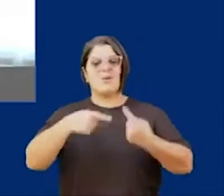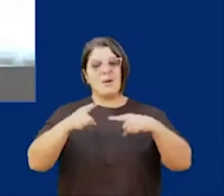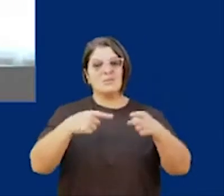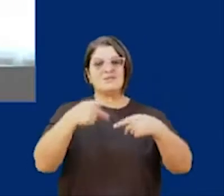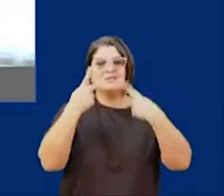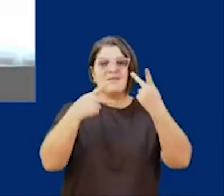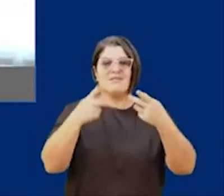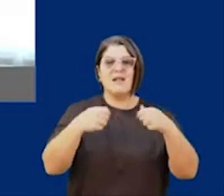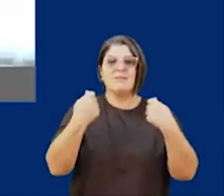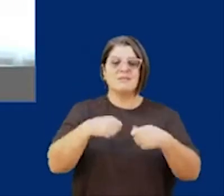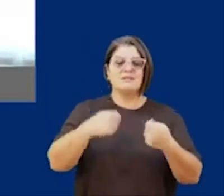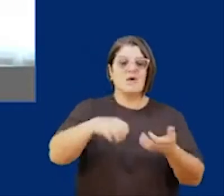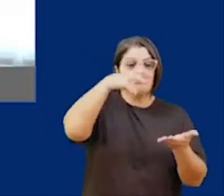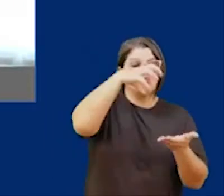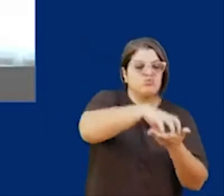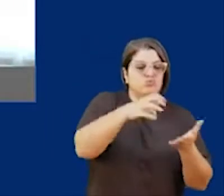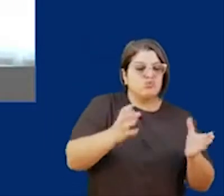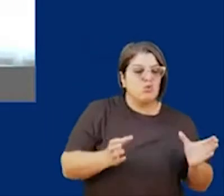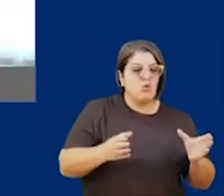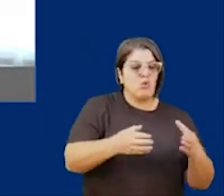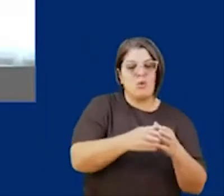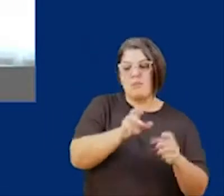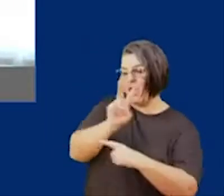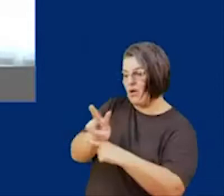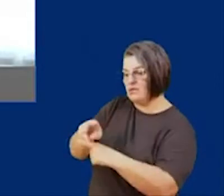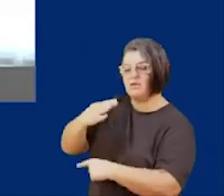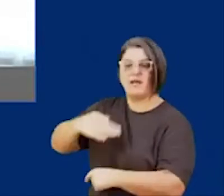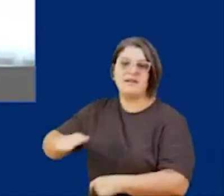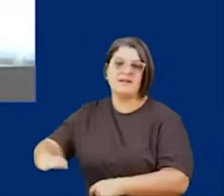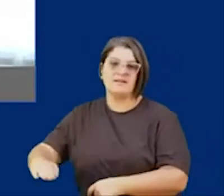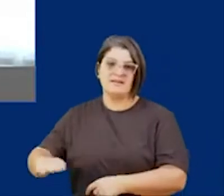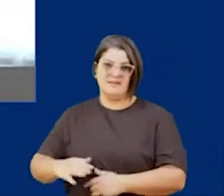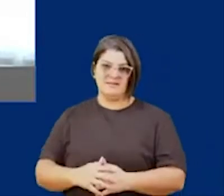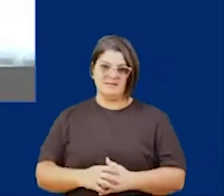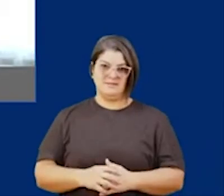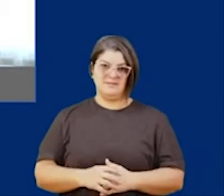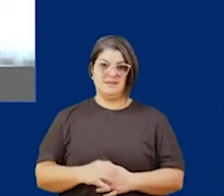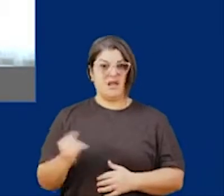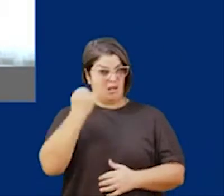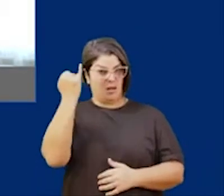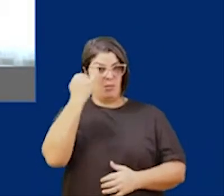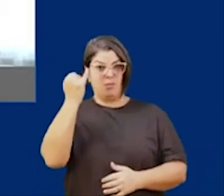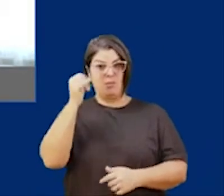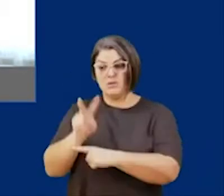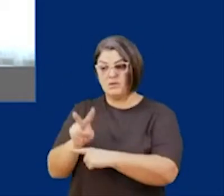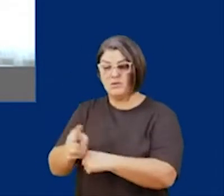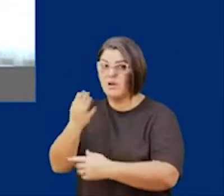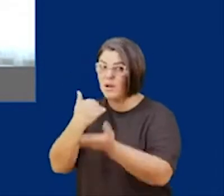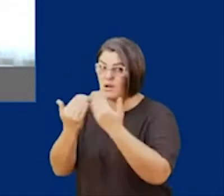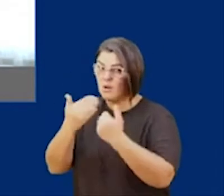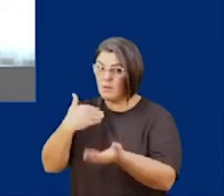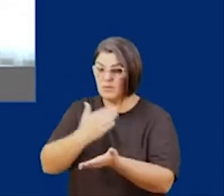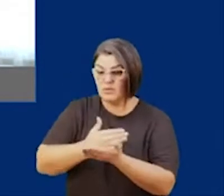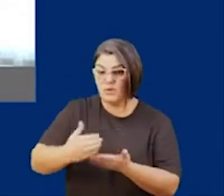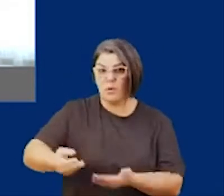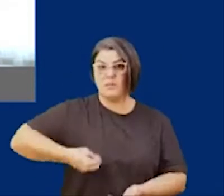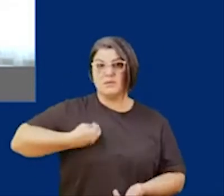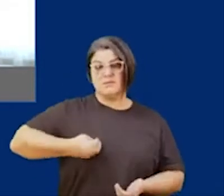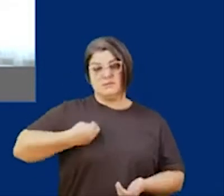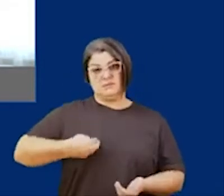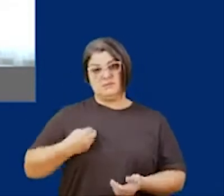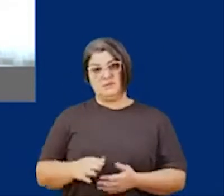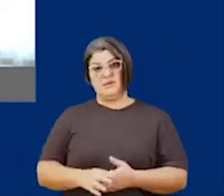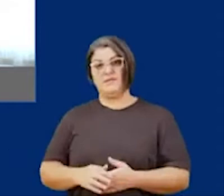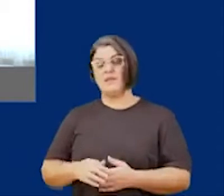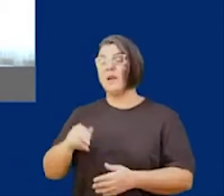uma criança, né? Então, acho que a mensagem que eu gostaria de deixar é essa, né? Que é muito importante cuidar da comida no começo da vida, ela vai determinar muito das relações